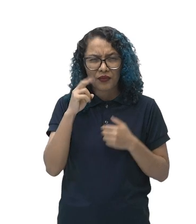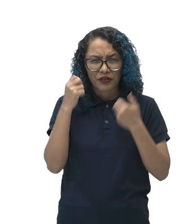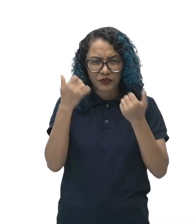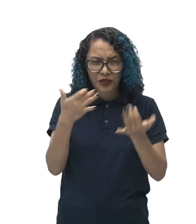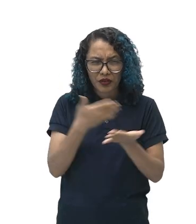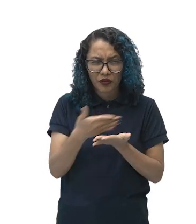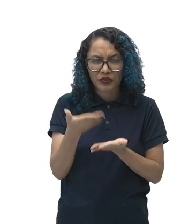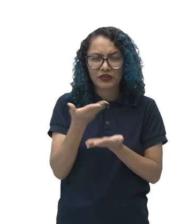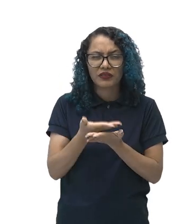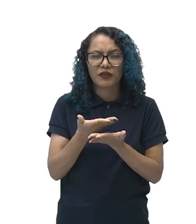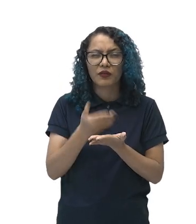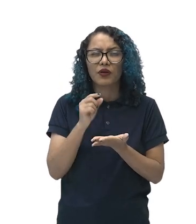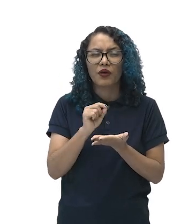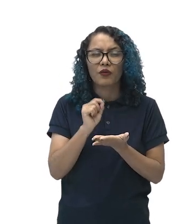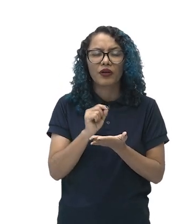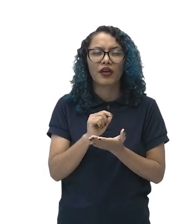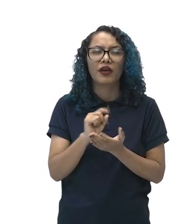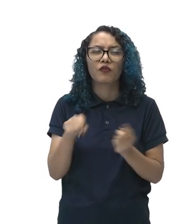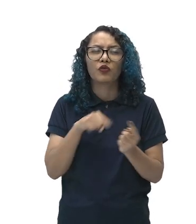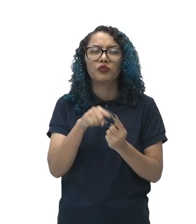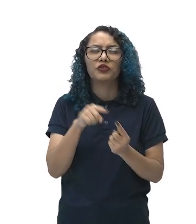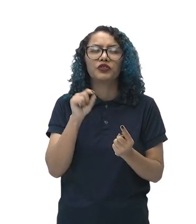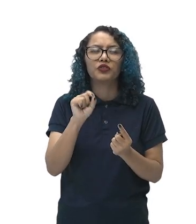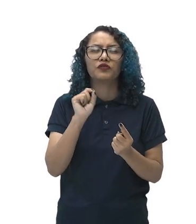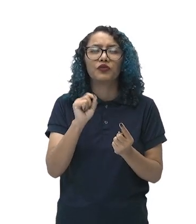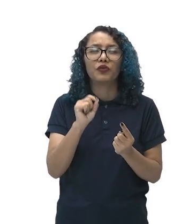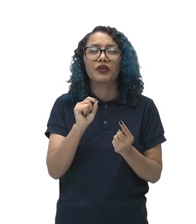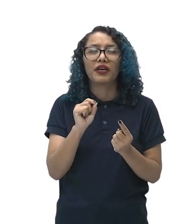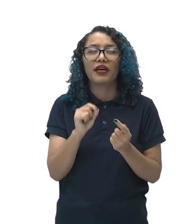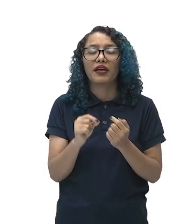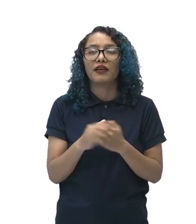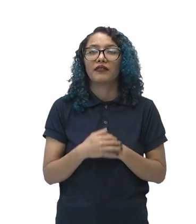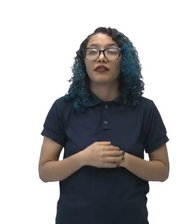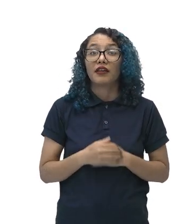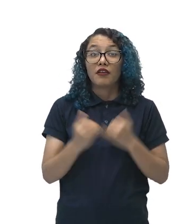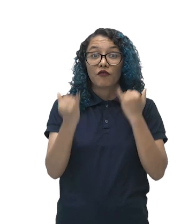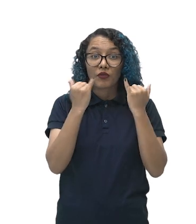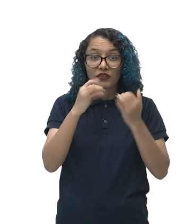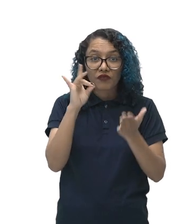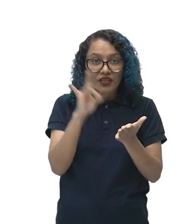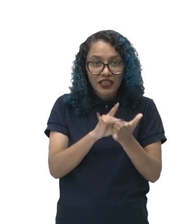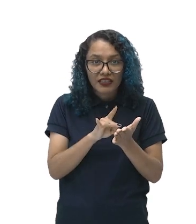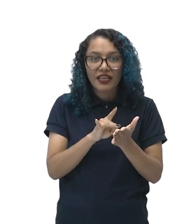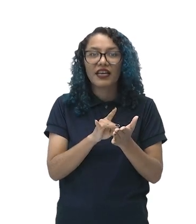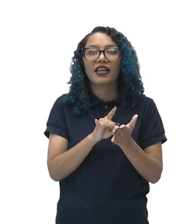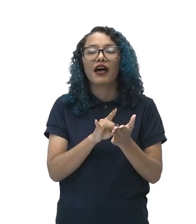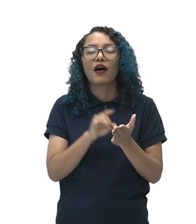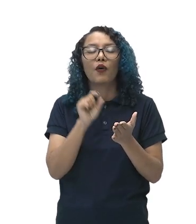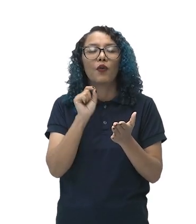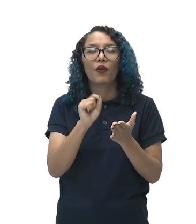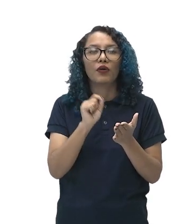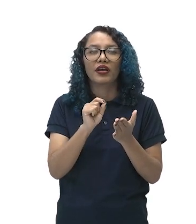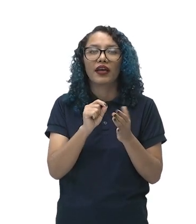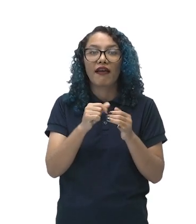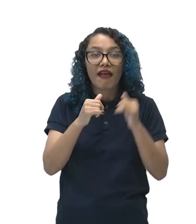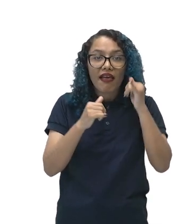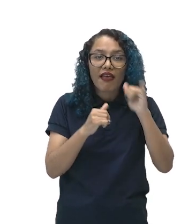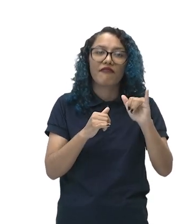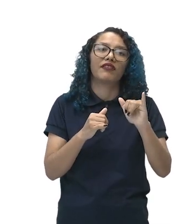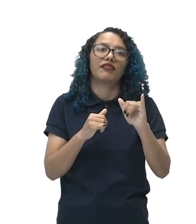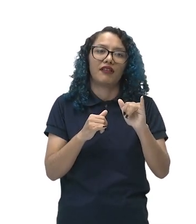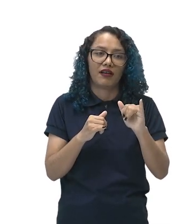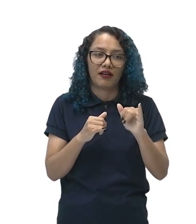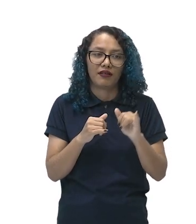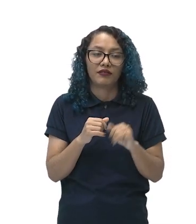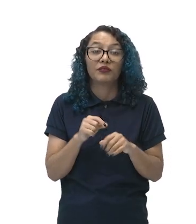aula que elas objetivam justamente a desinformação? Pois bem, desinformar sobre as coisas é muito